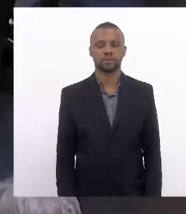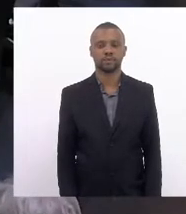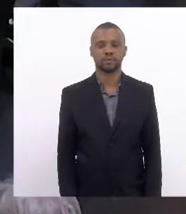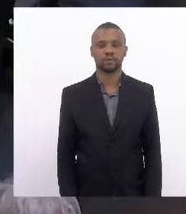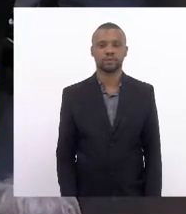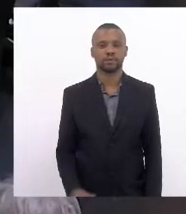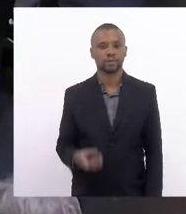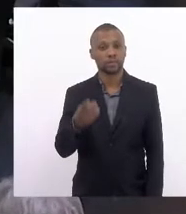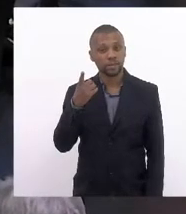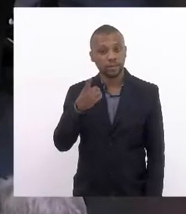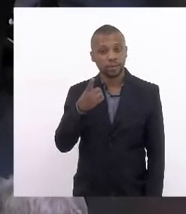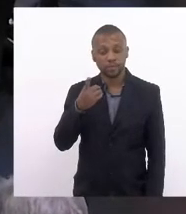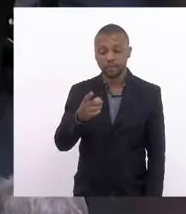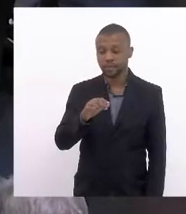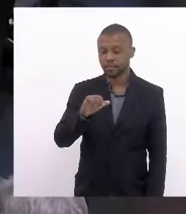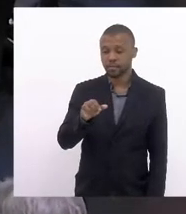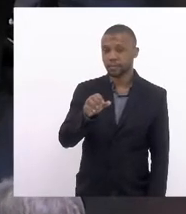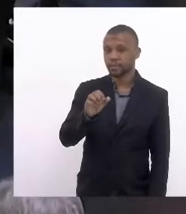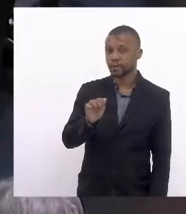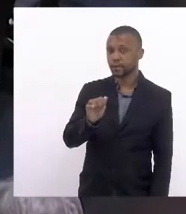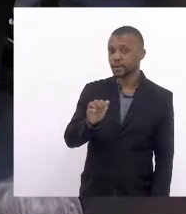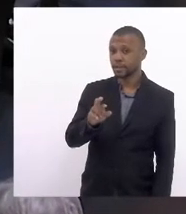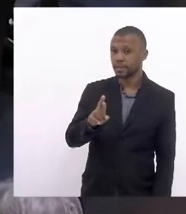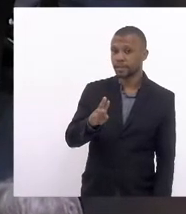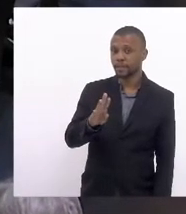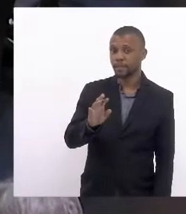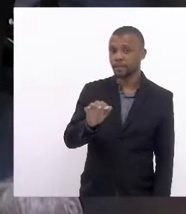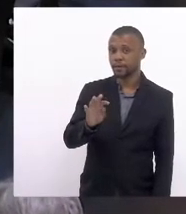Deputado Jair Bittencourt,